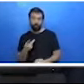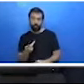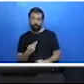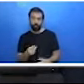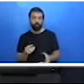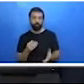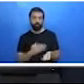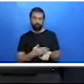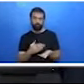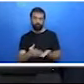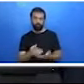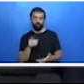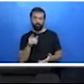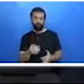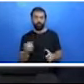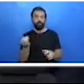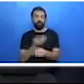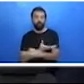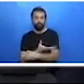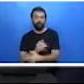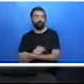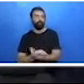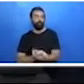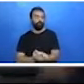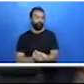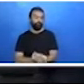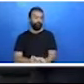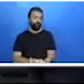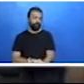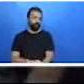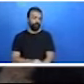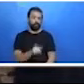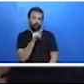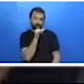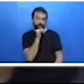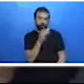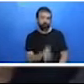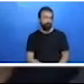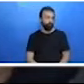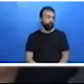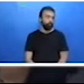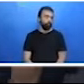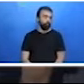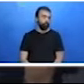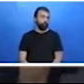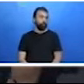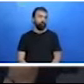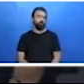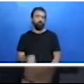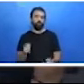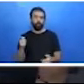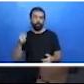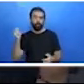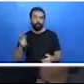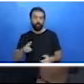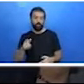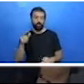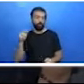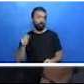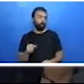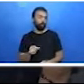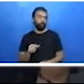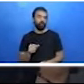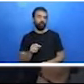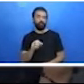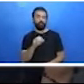mas vocês vão terminar em casa, tá bom? Então, só para dar um exemplo aqui, ó. Peão tem tio, então eu vou